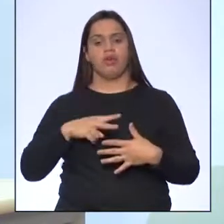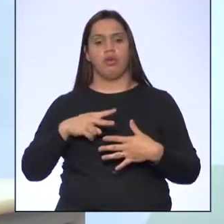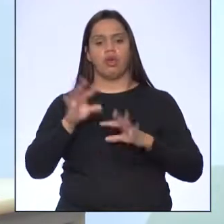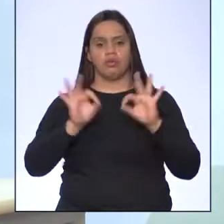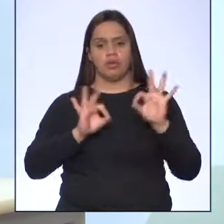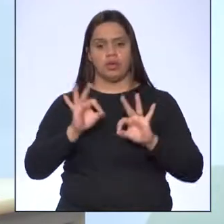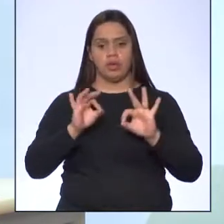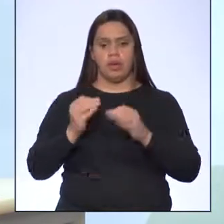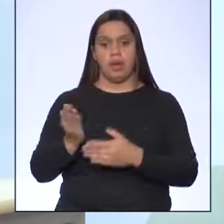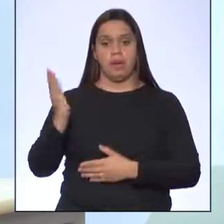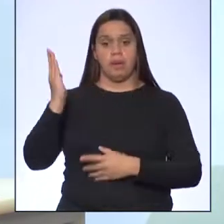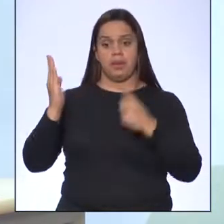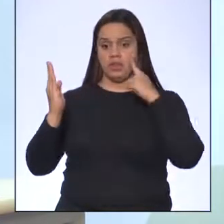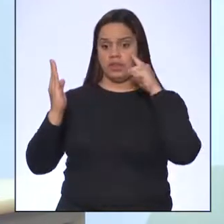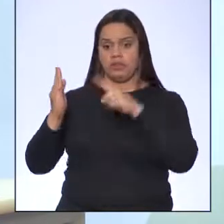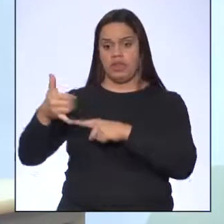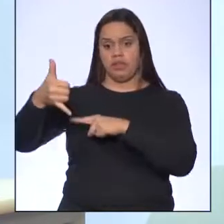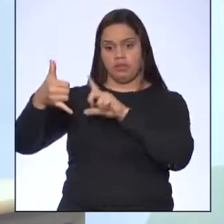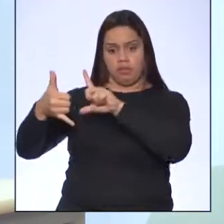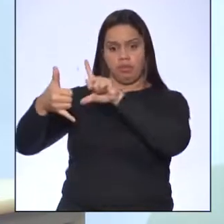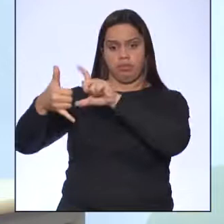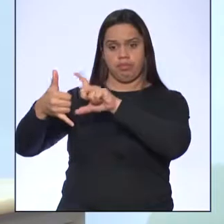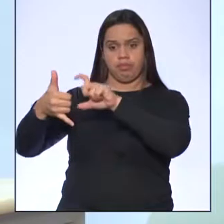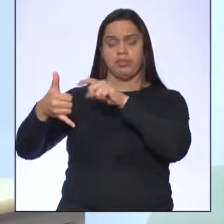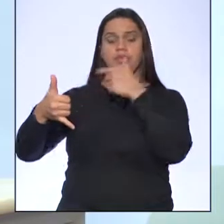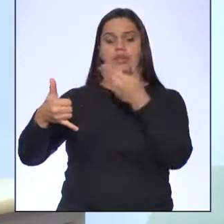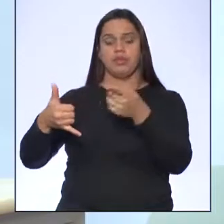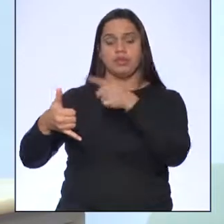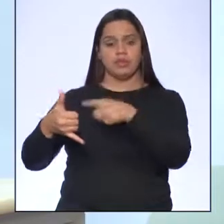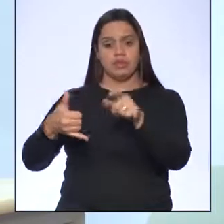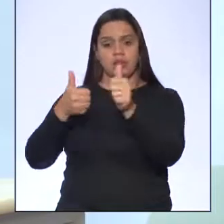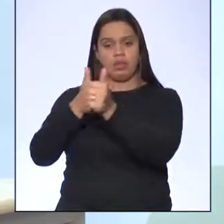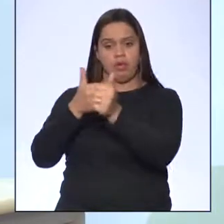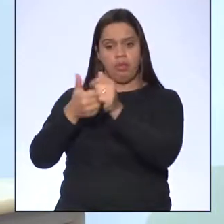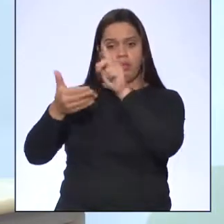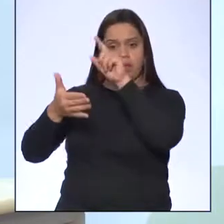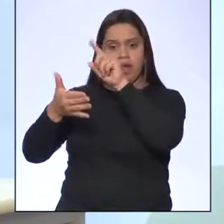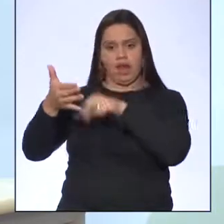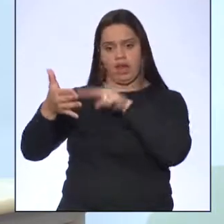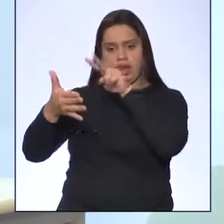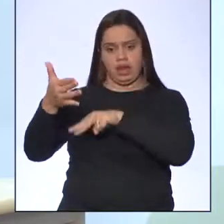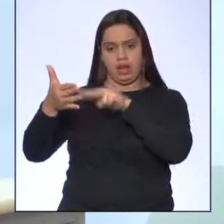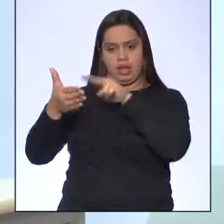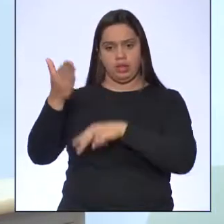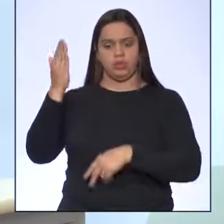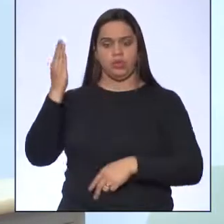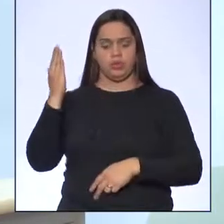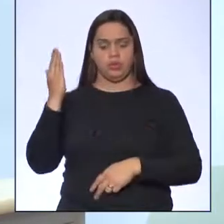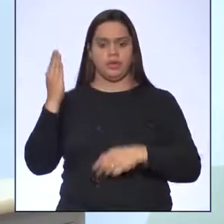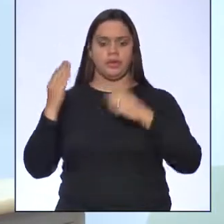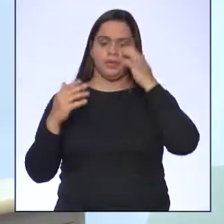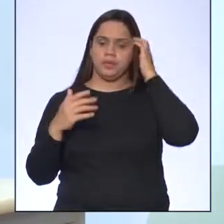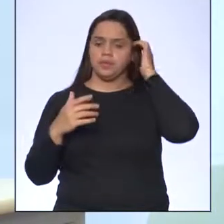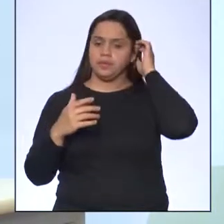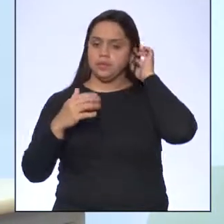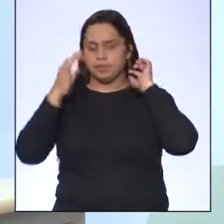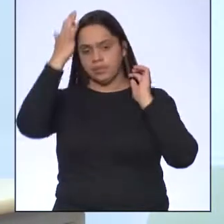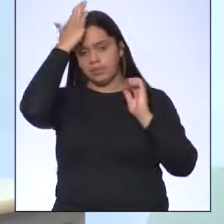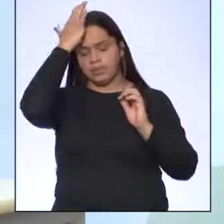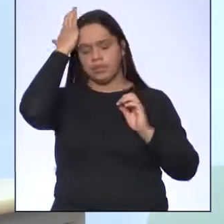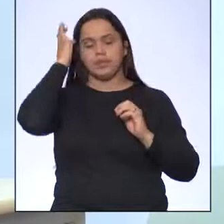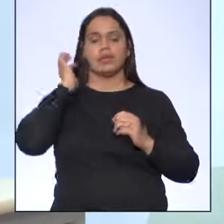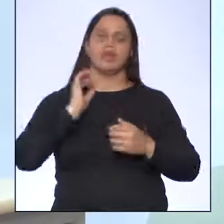anotarem, para depois descobrir um pouco mais. Então, acompanhem conosco, por favor, a leitura dessa definição. Vamos lá.